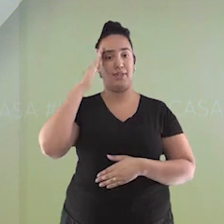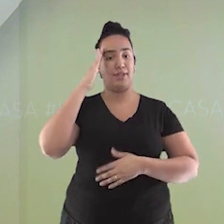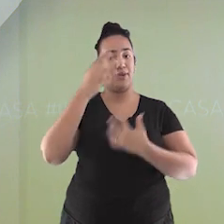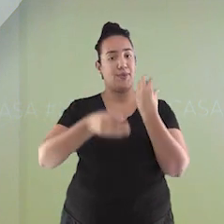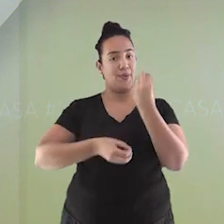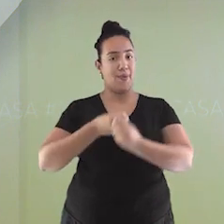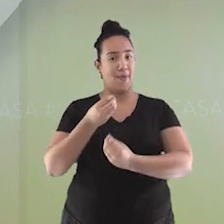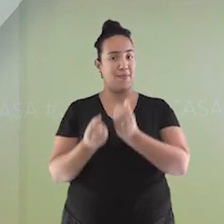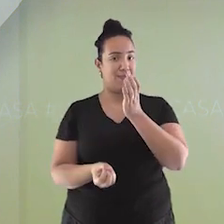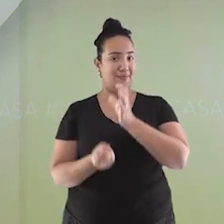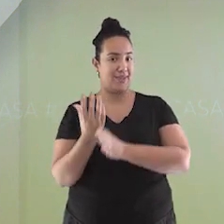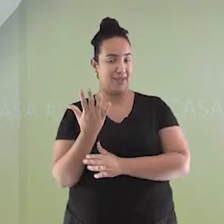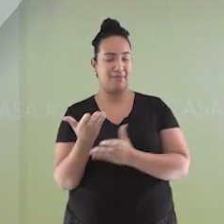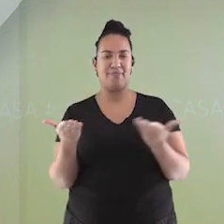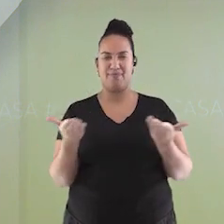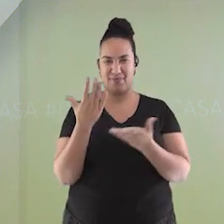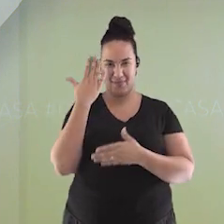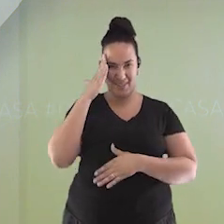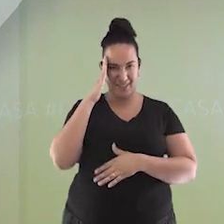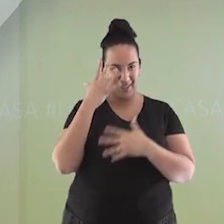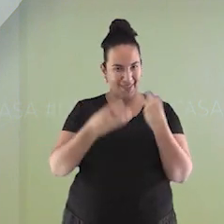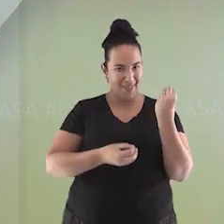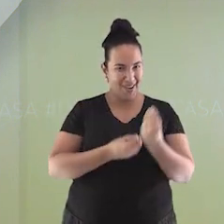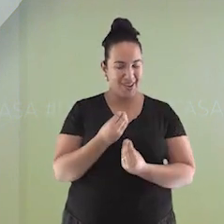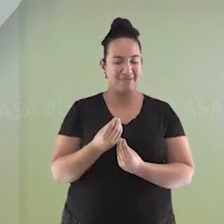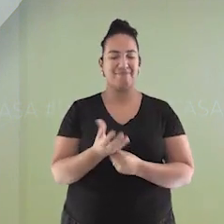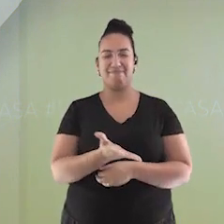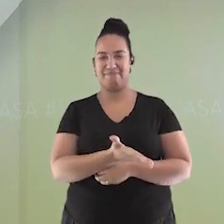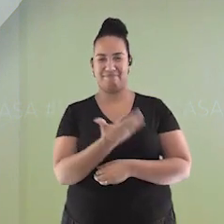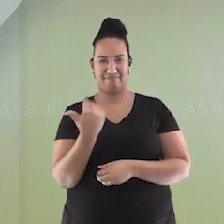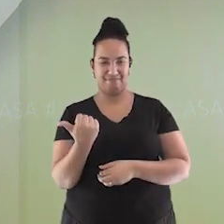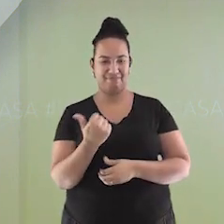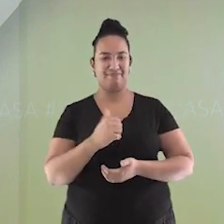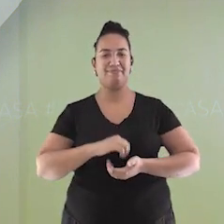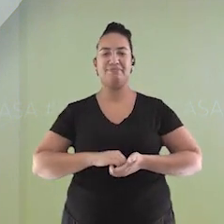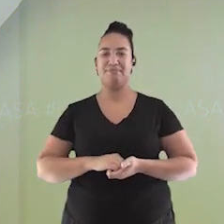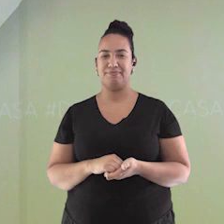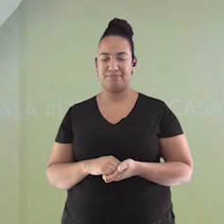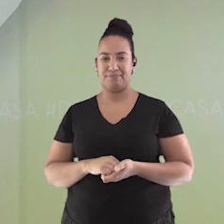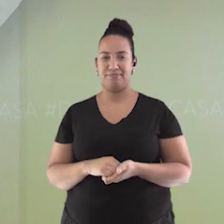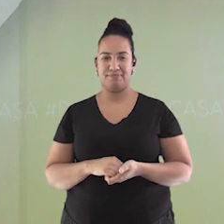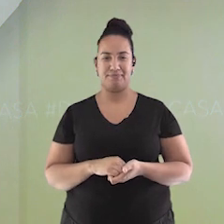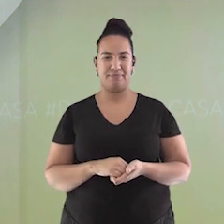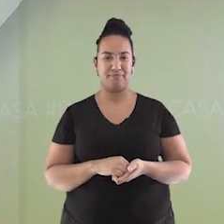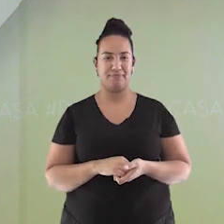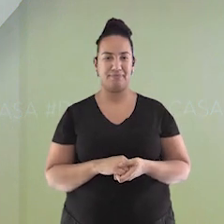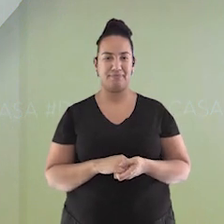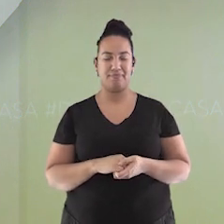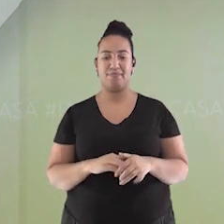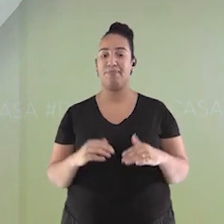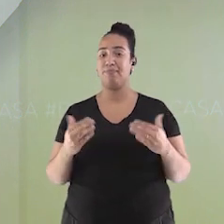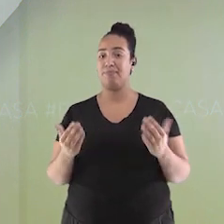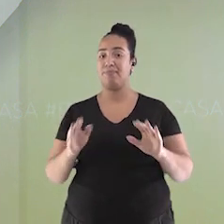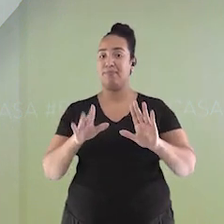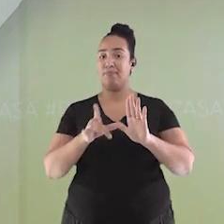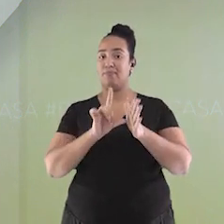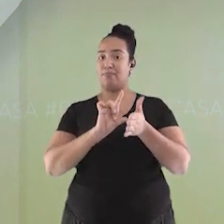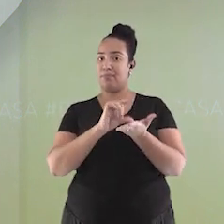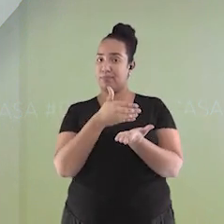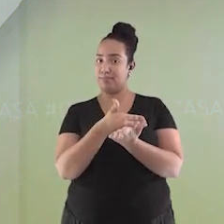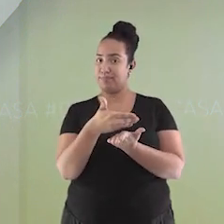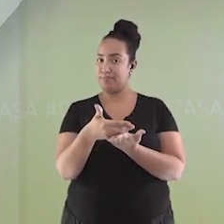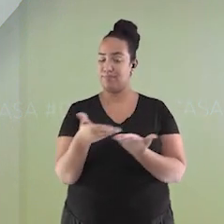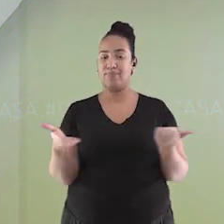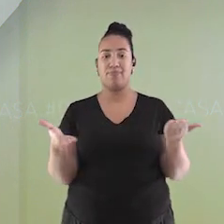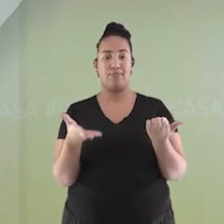origem deles. Vamos entender melhor que história é essa? Vem comigo! Antes de